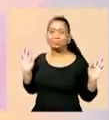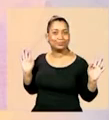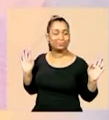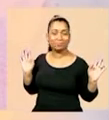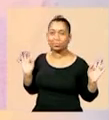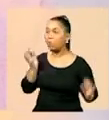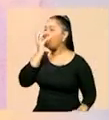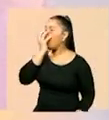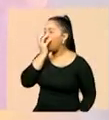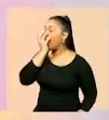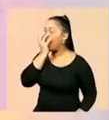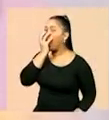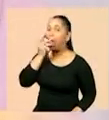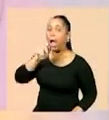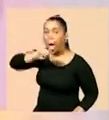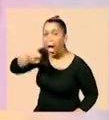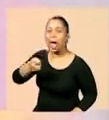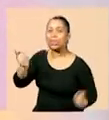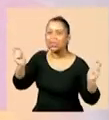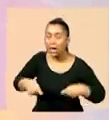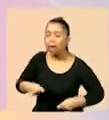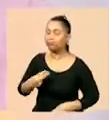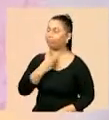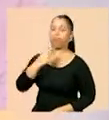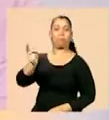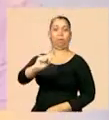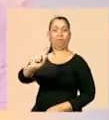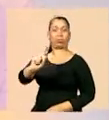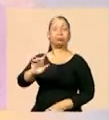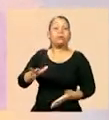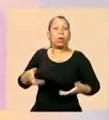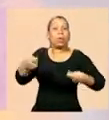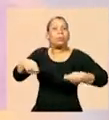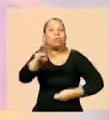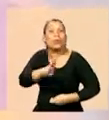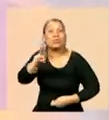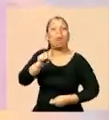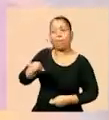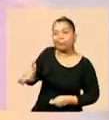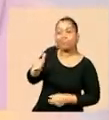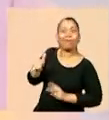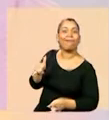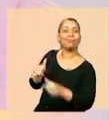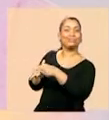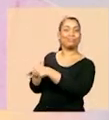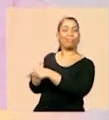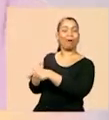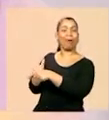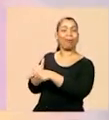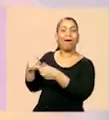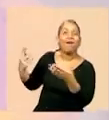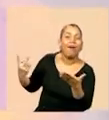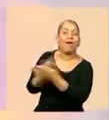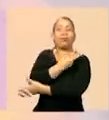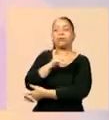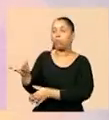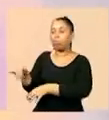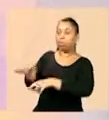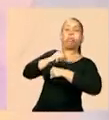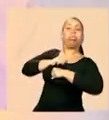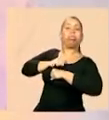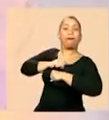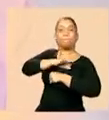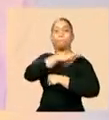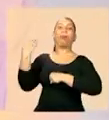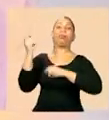um respirador. Então, o trabalhador é necessário que ele trabalhe com a rede energizada. E um choque elétrico, por menor que seja, ele